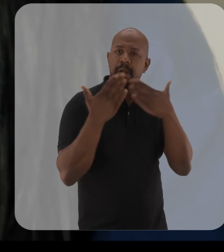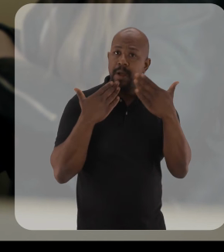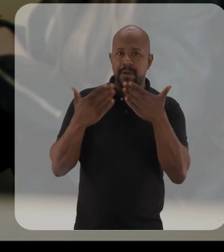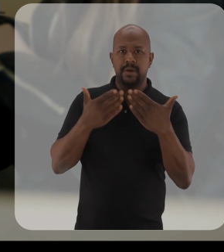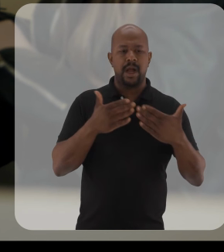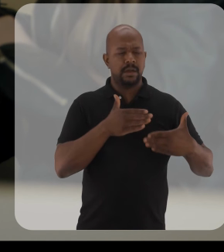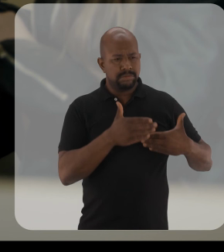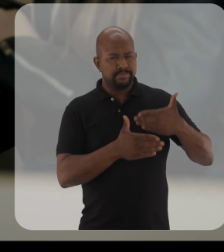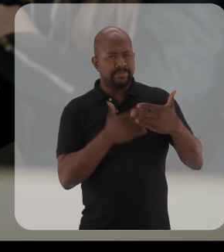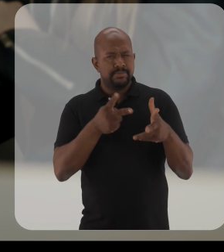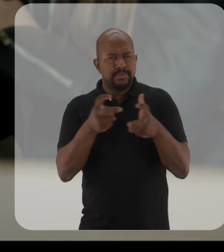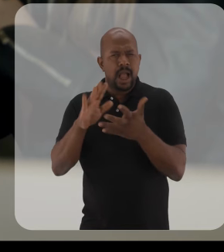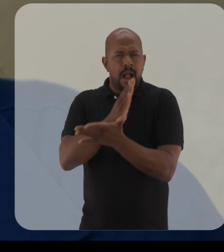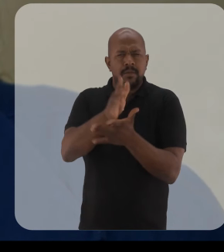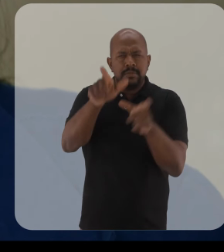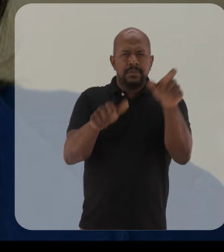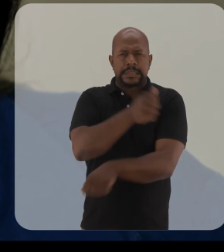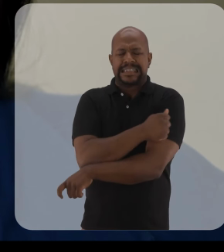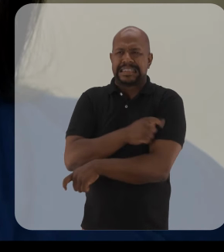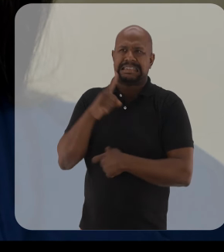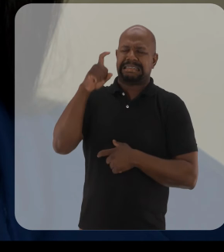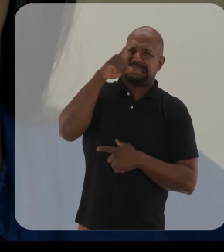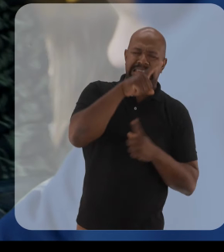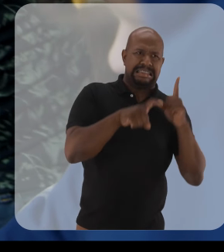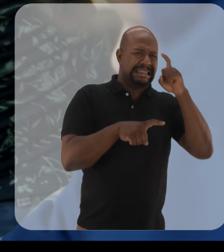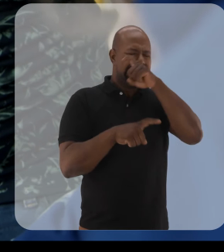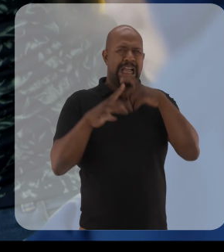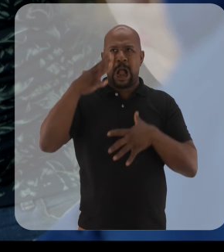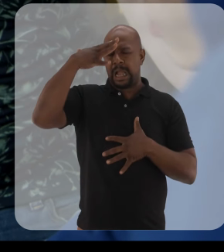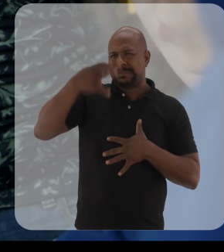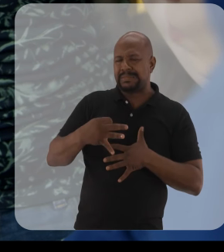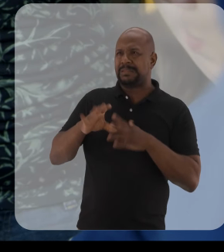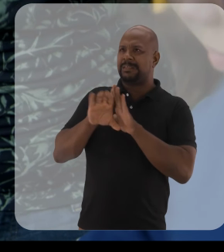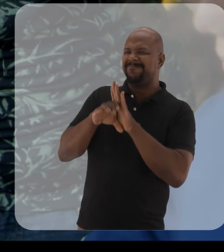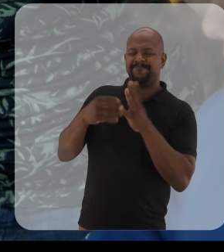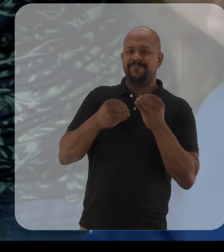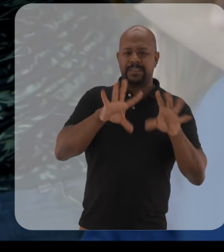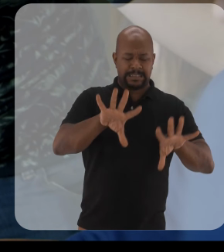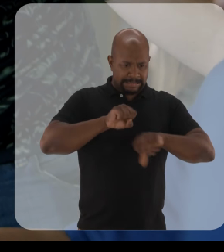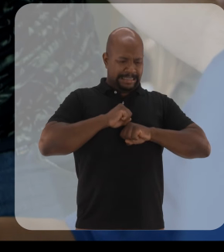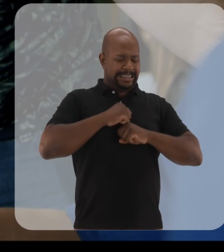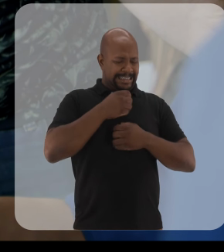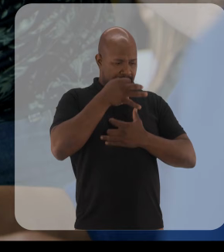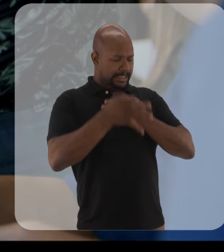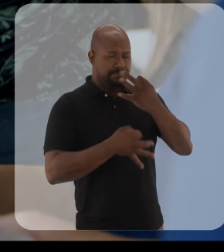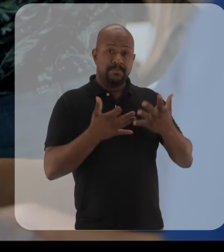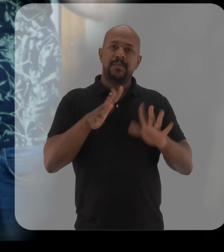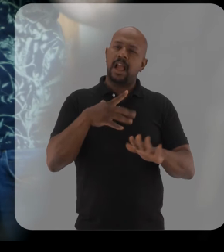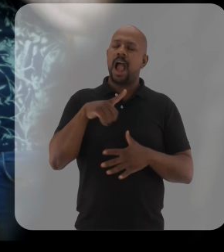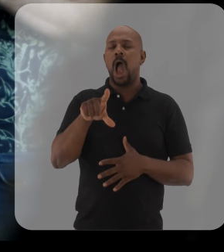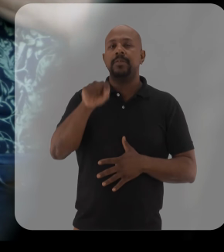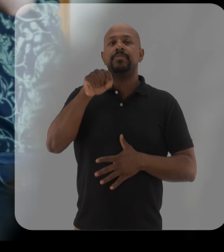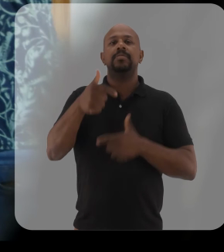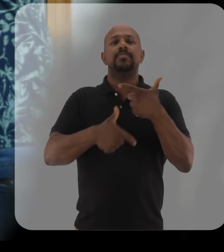conversa. Durante o processo, percebi que alguns alunos apresentavam dificuldades para compreensão do conceito e aplicação dos argumentos. Então,